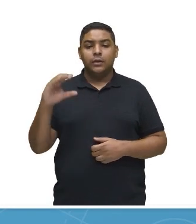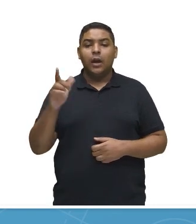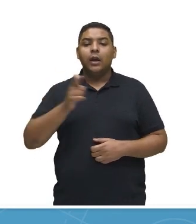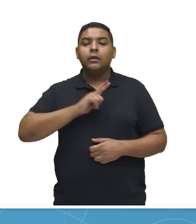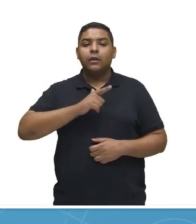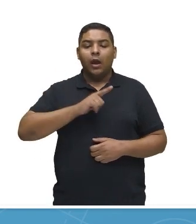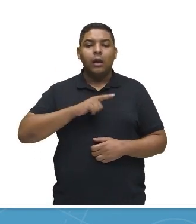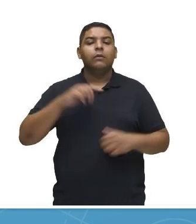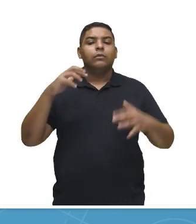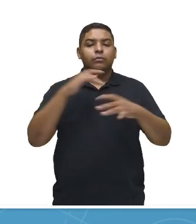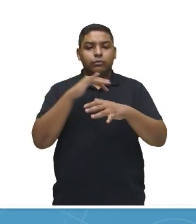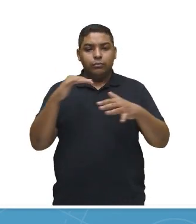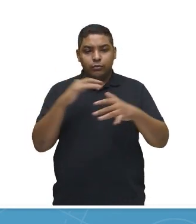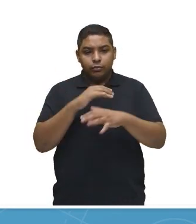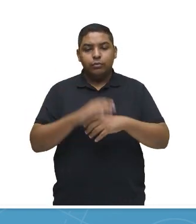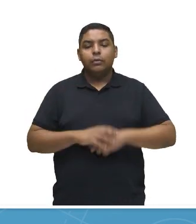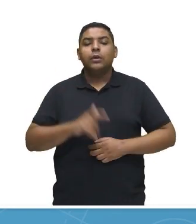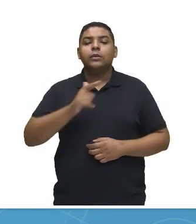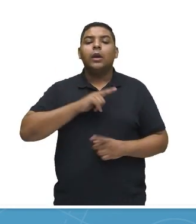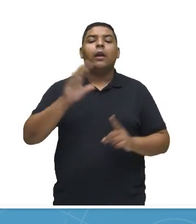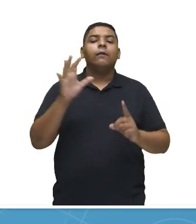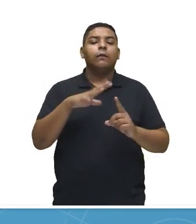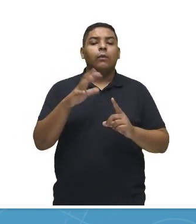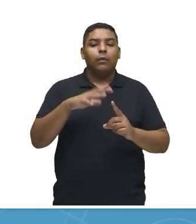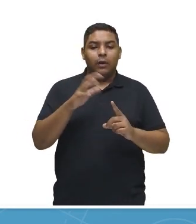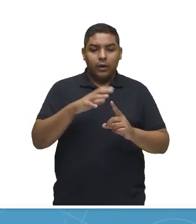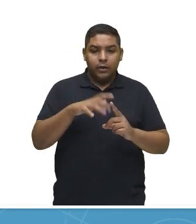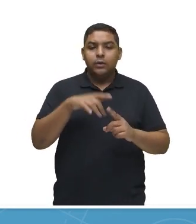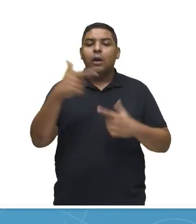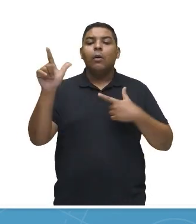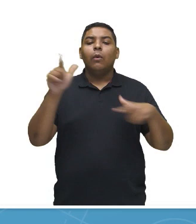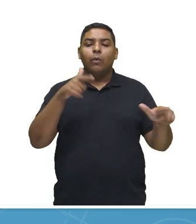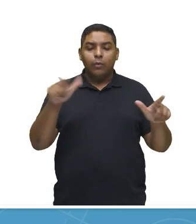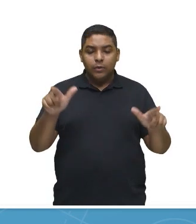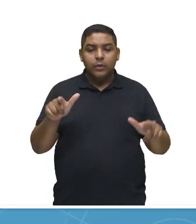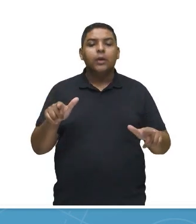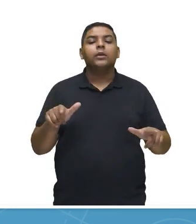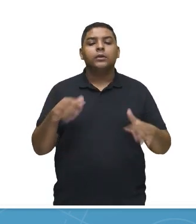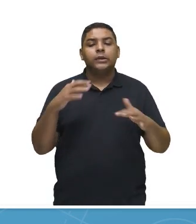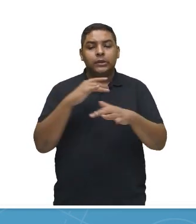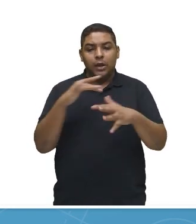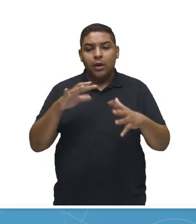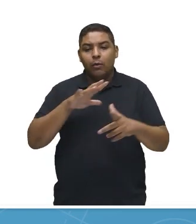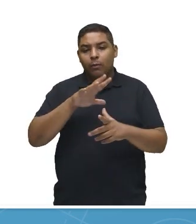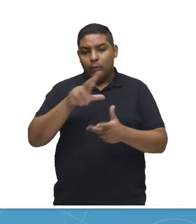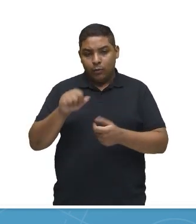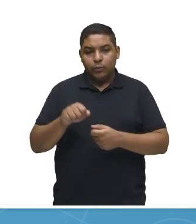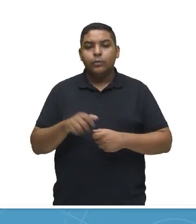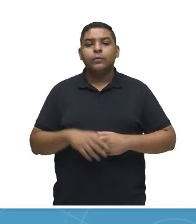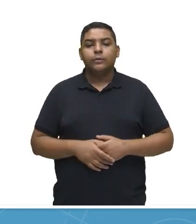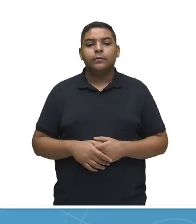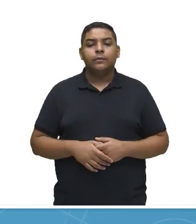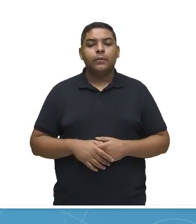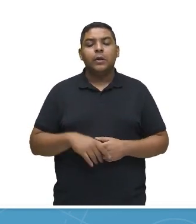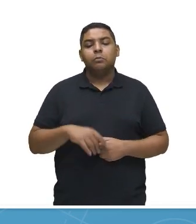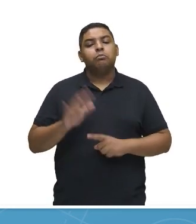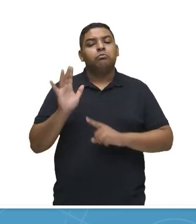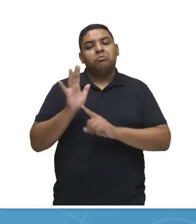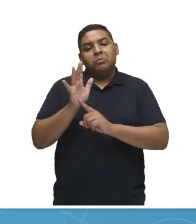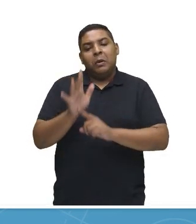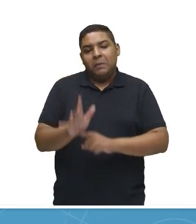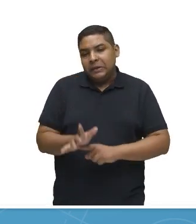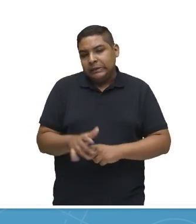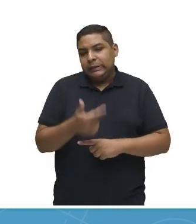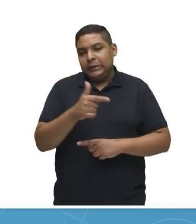urbanizadas e gerar influência sobre as cidades do mundo. Letra D, não representarem vínculos com